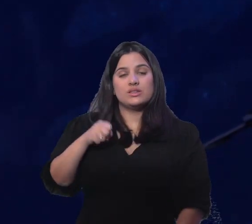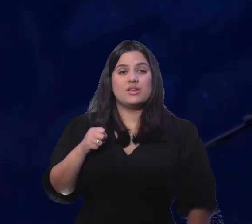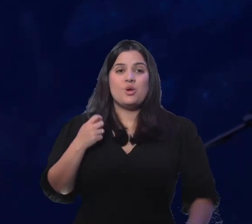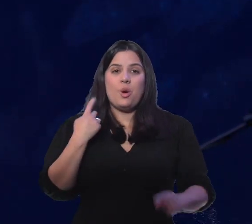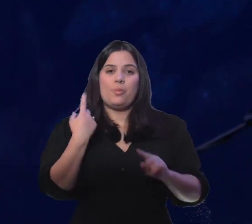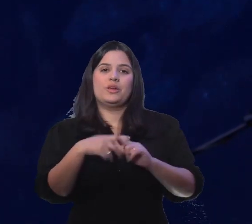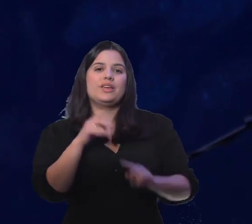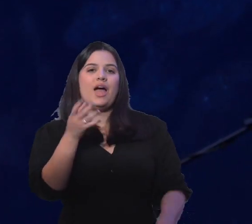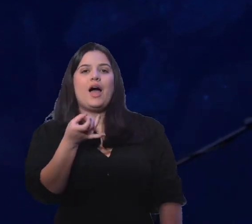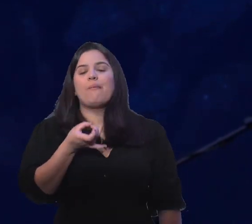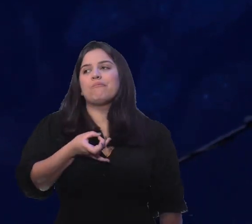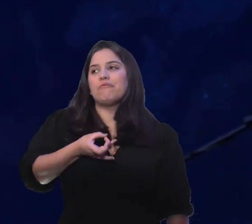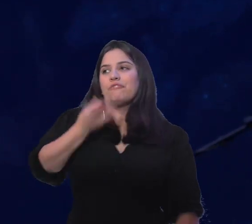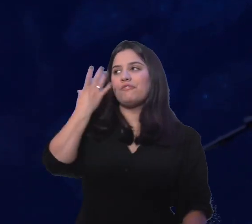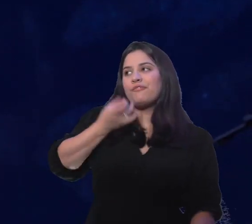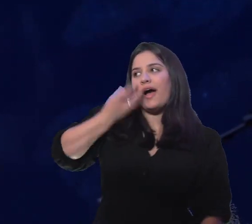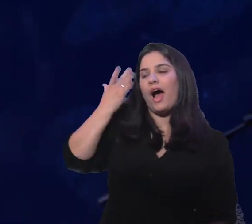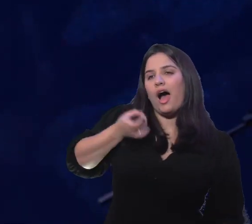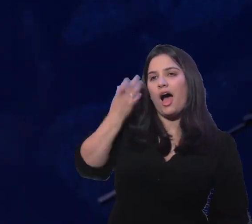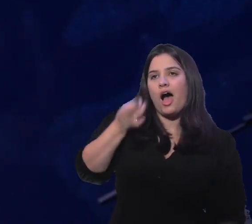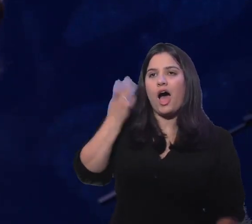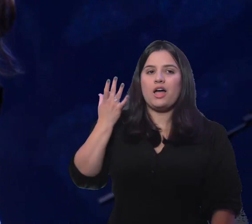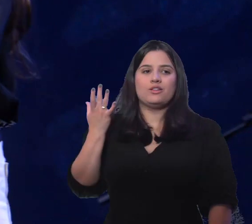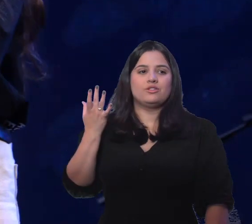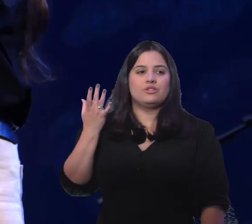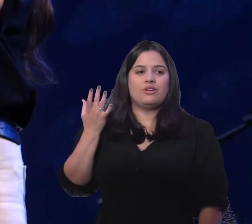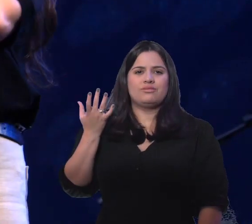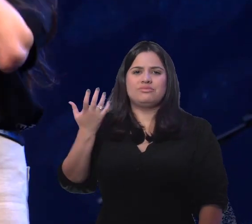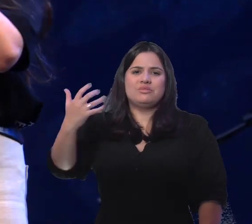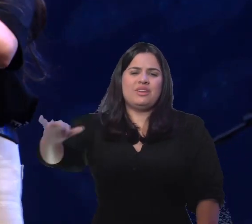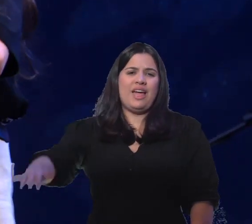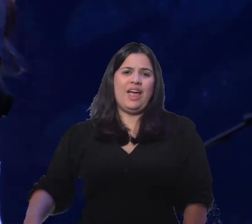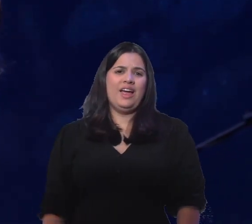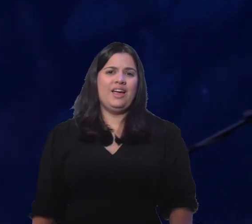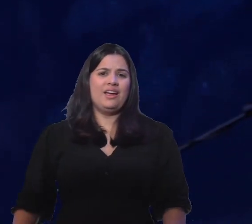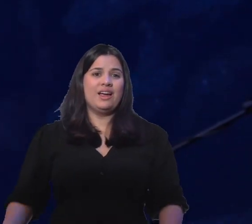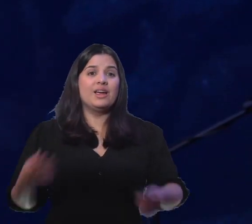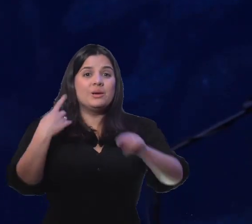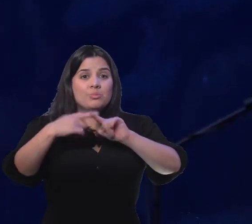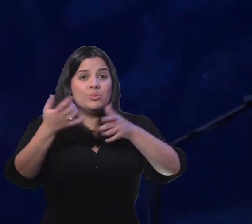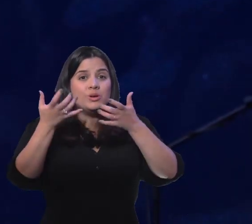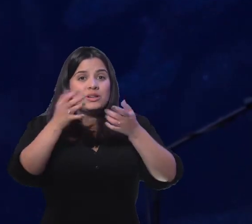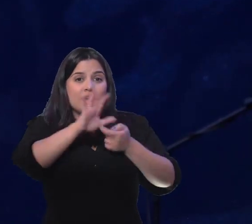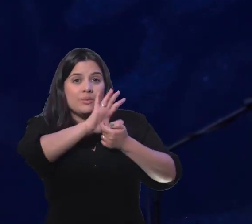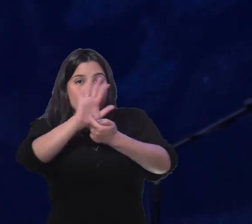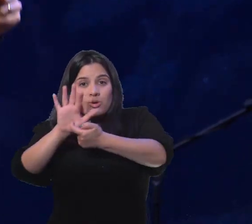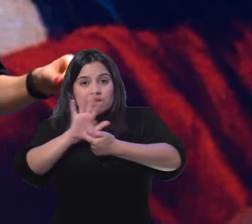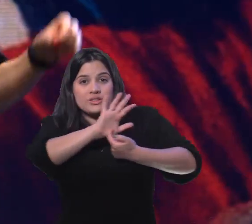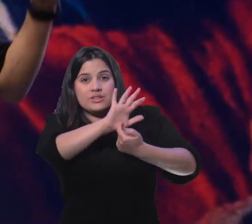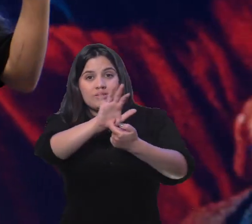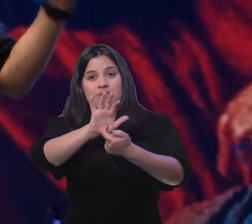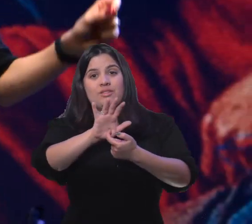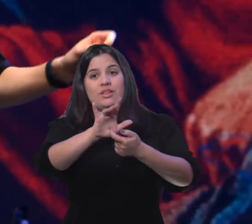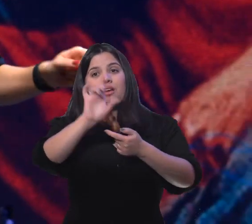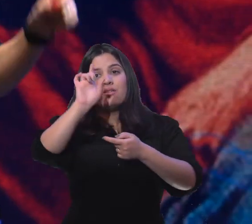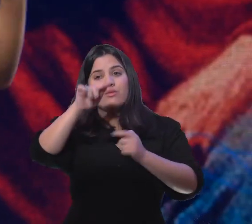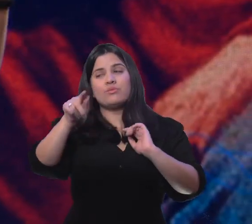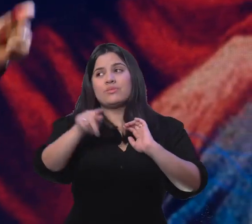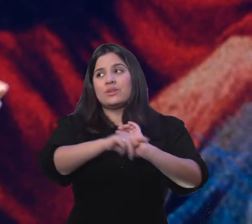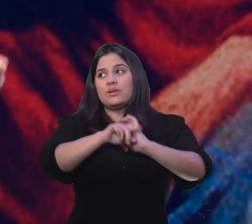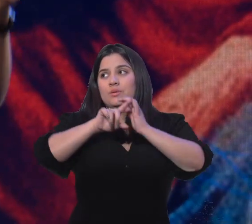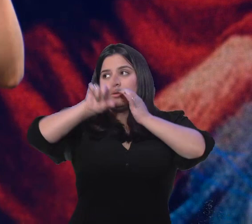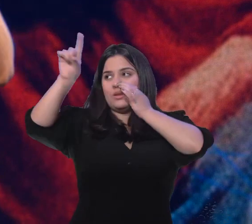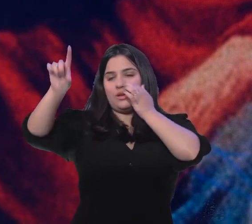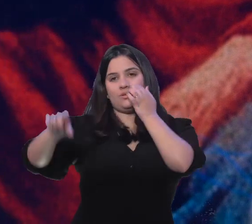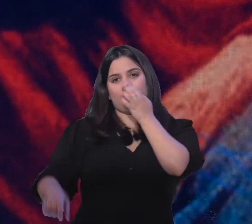fácil, do jeito que for possível, aí Ele não quer, porque Ele quer mostrar que quem fez aquilo, quem executou aquilo foi Ele, por